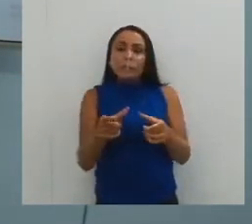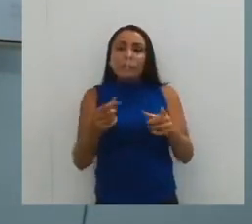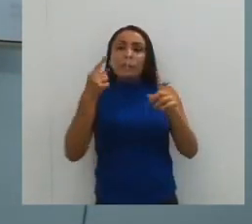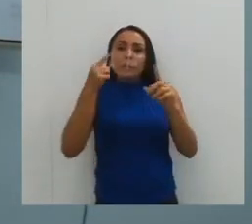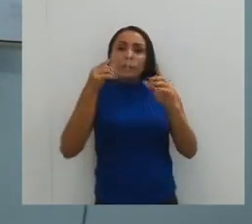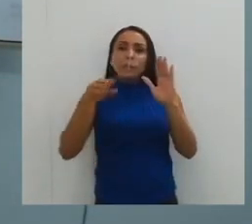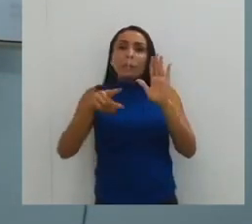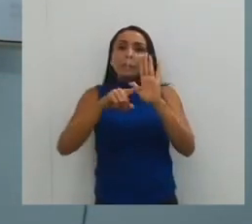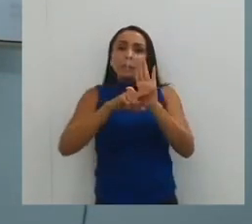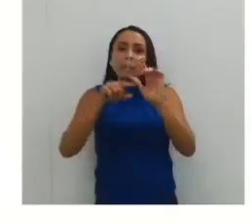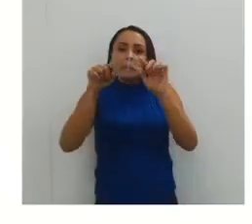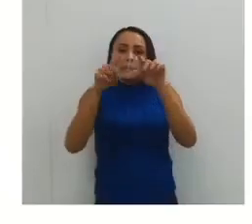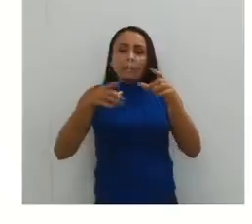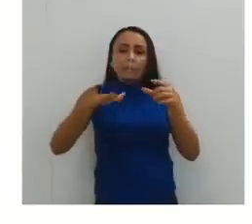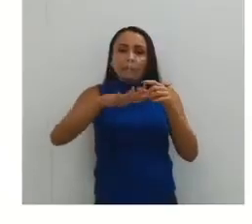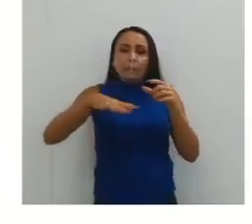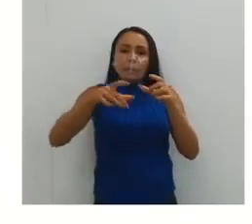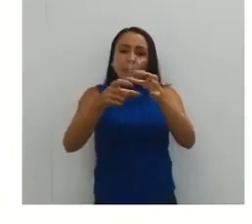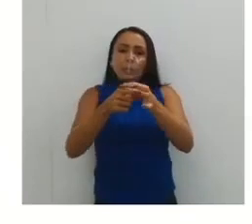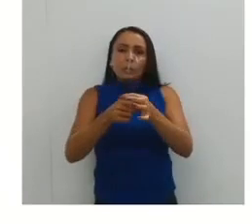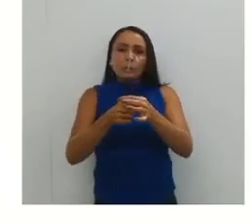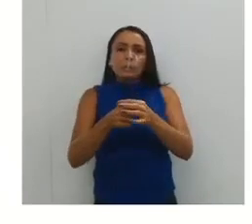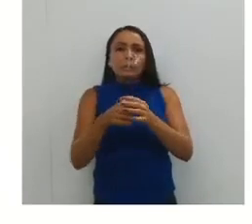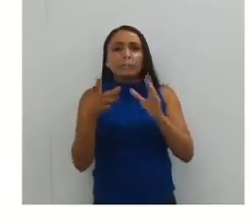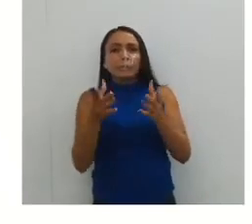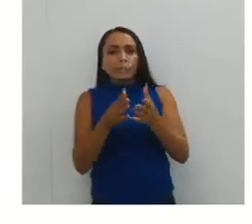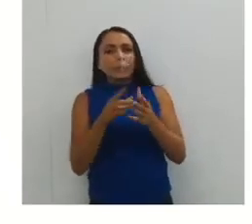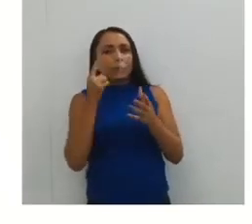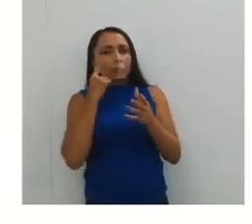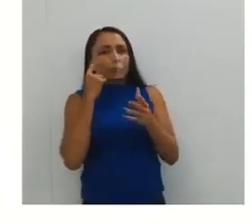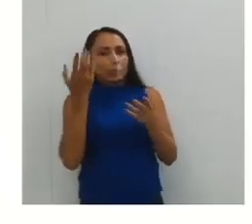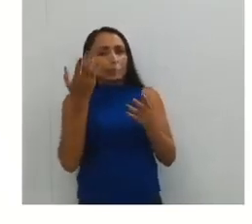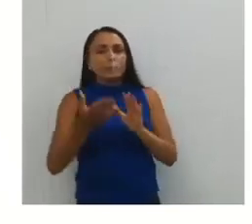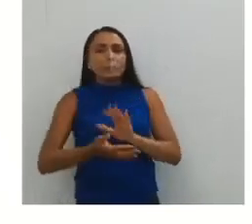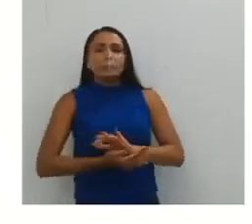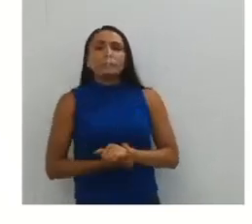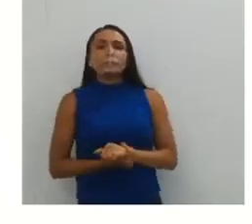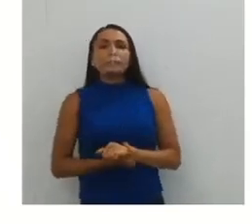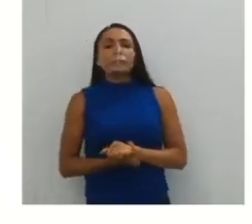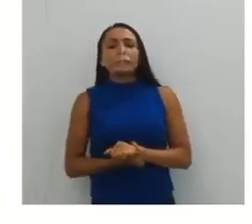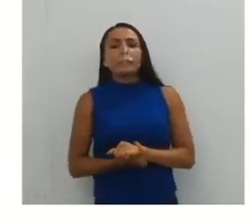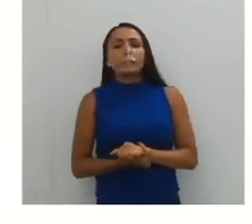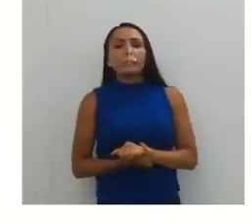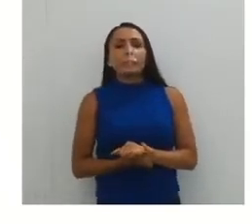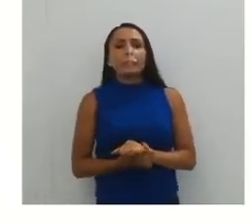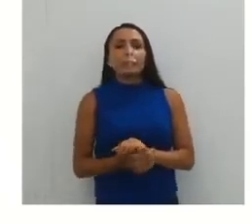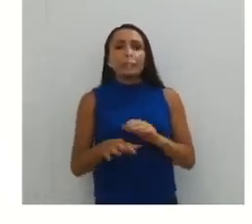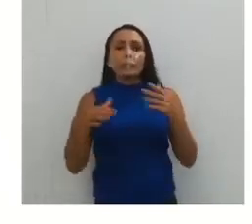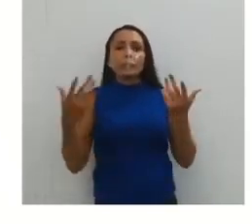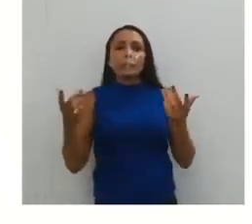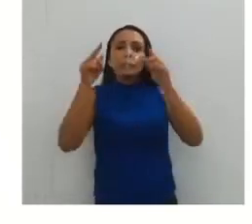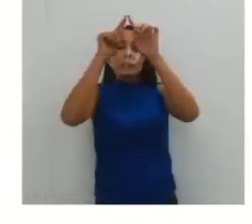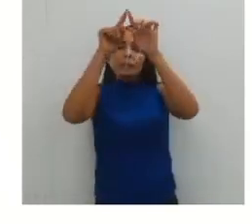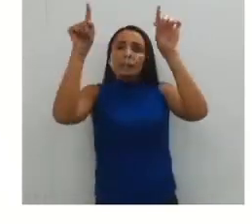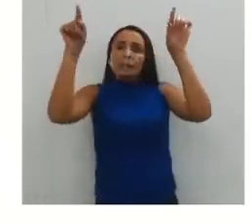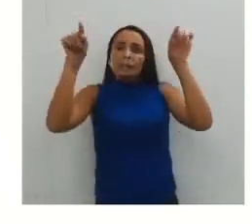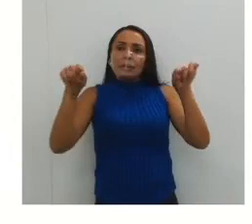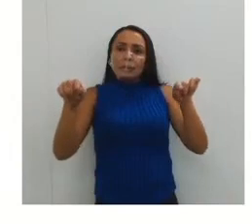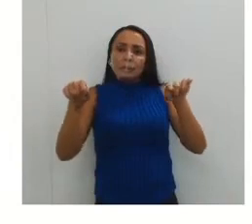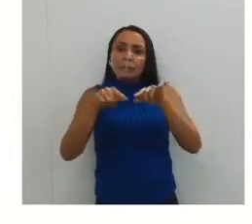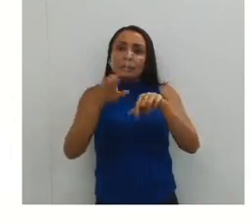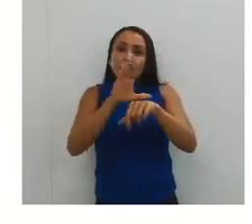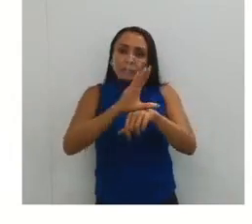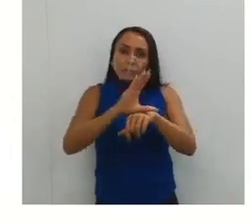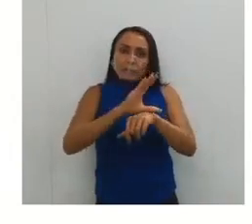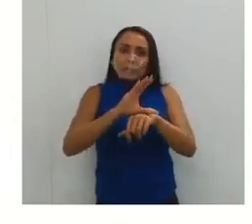Beleza? Então, ó, se liga aí na resolução na tela de vocês. Então, ó, sem a perfuração tem essa lâmina. Aí a